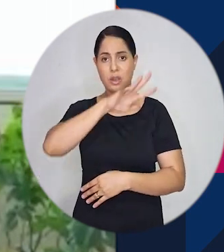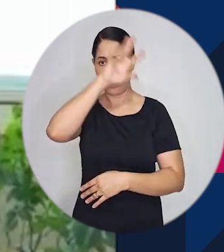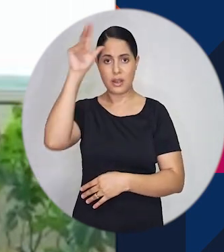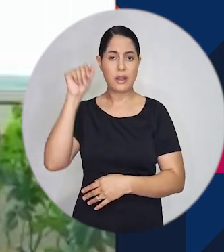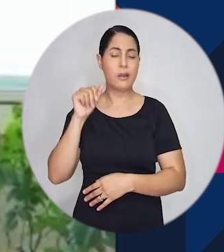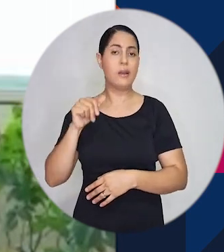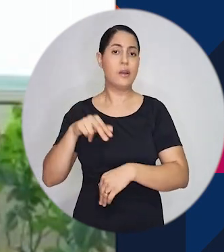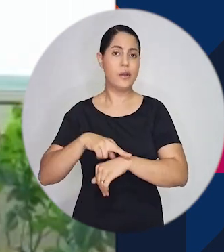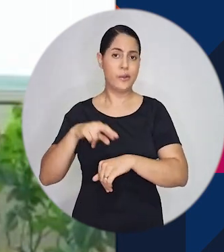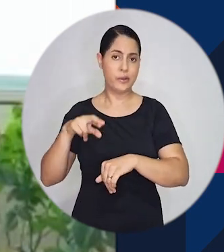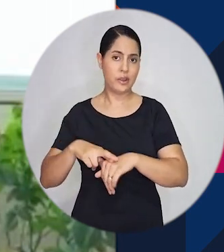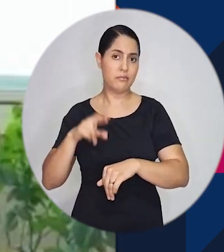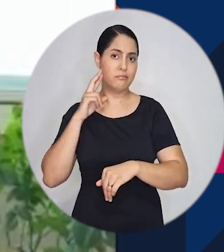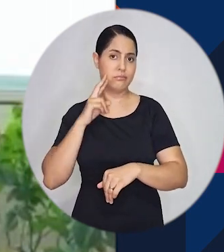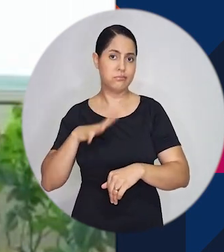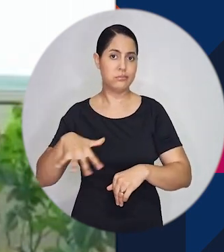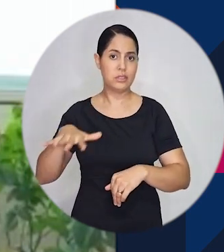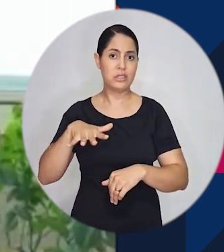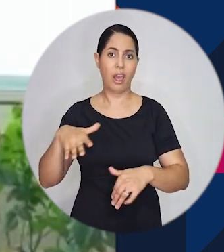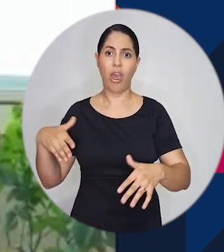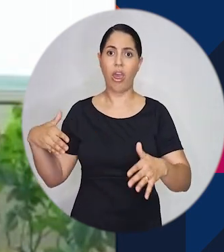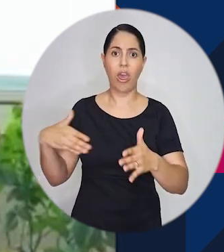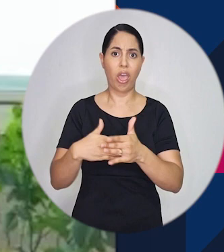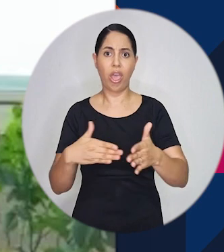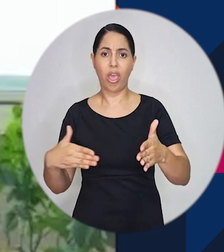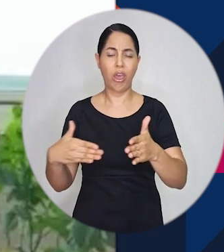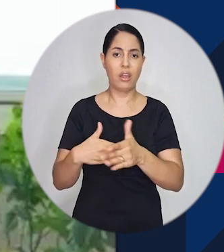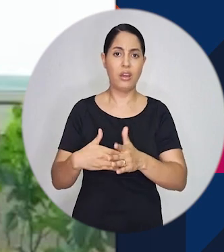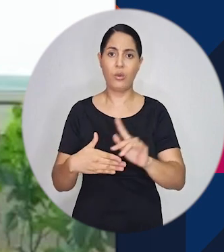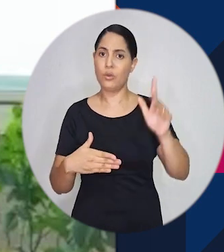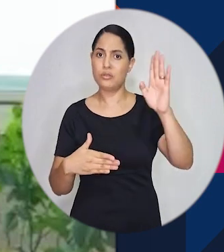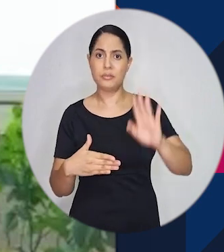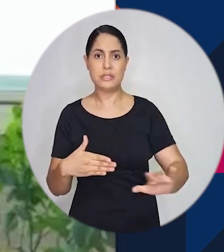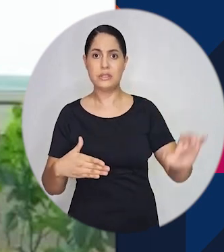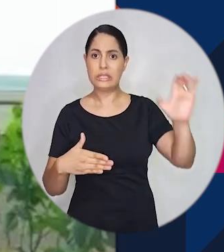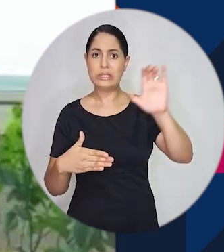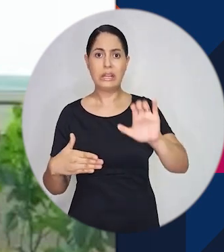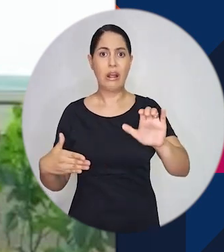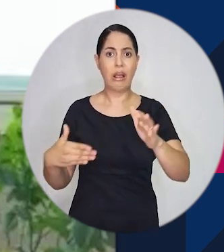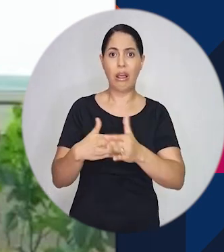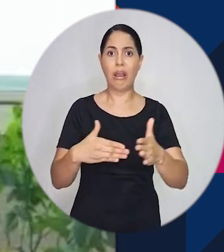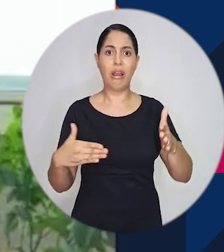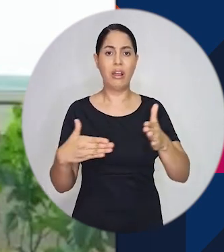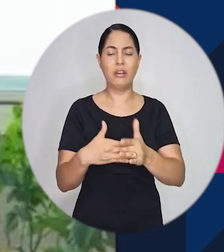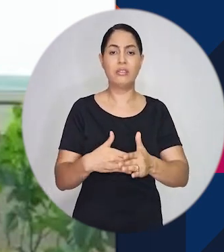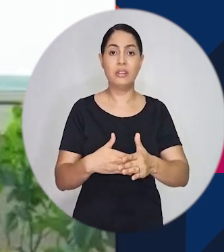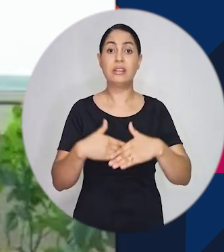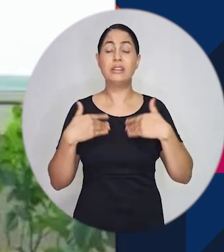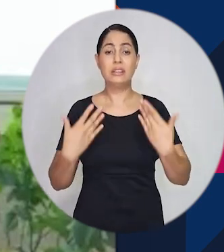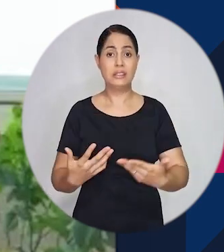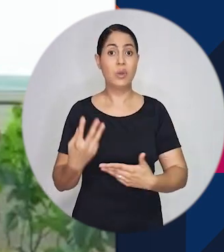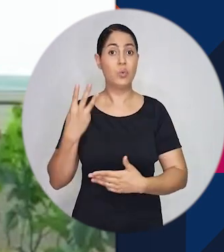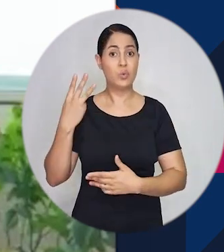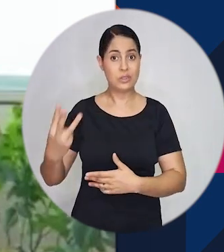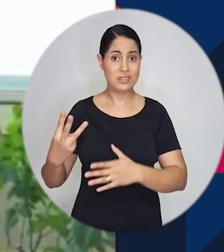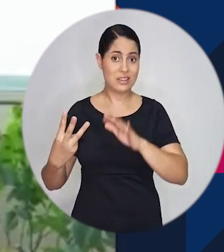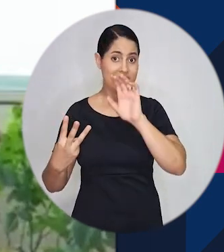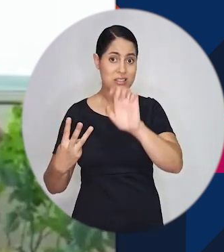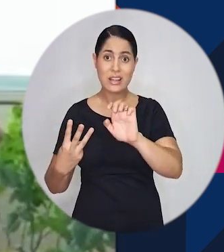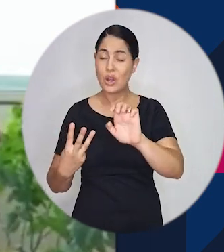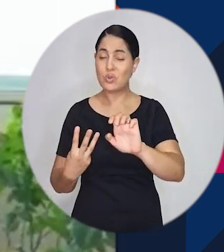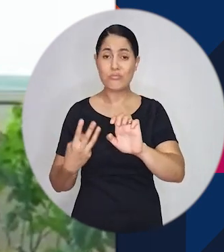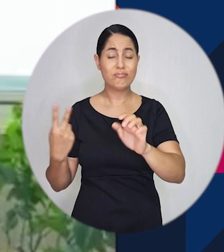do Amazonas e de Roraima inacessíveis ao resto do Brasil. Então, são os únicos estados